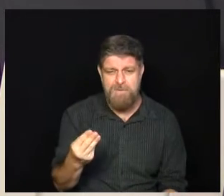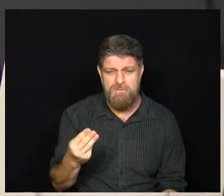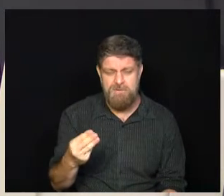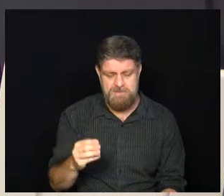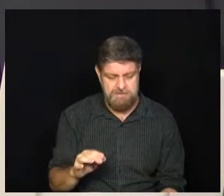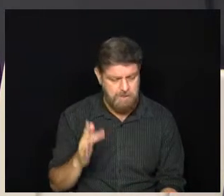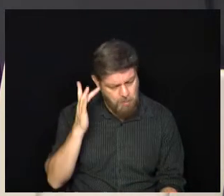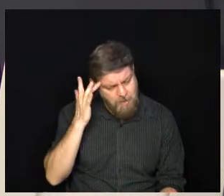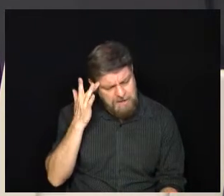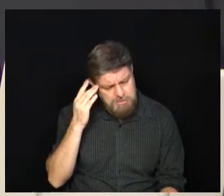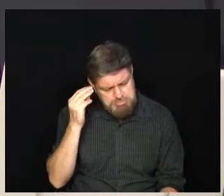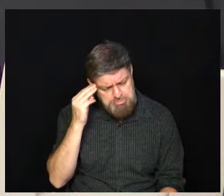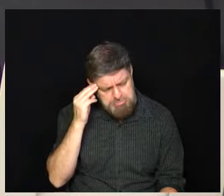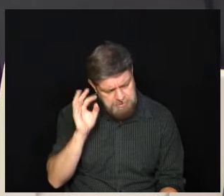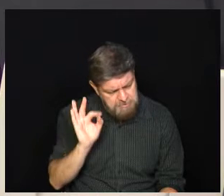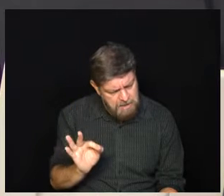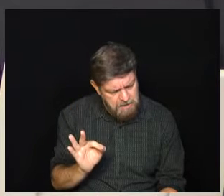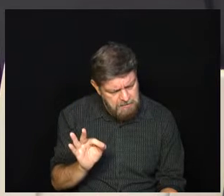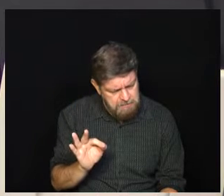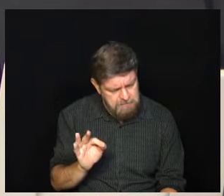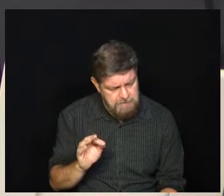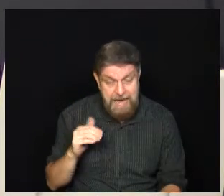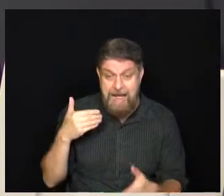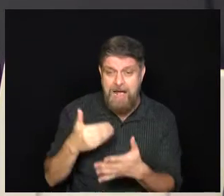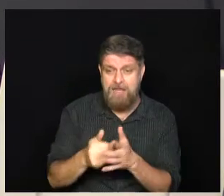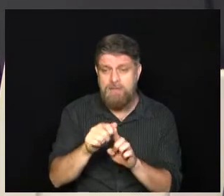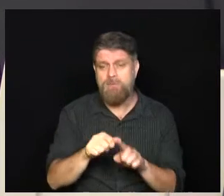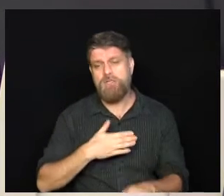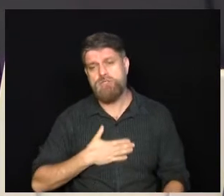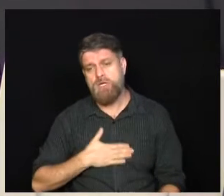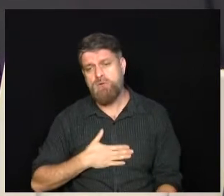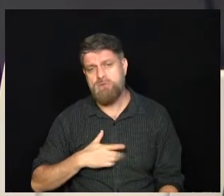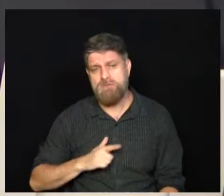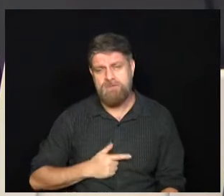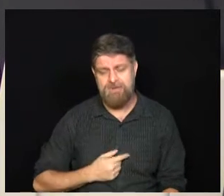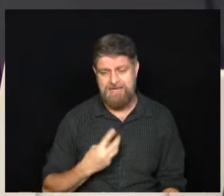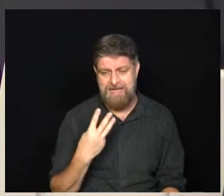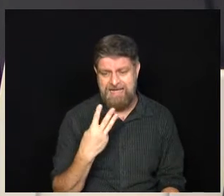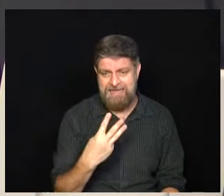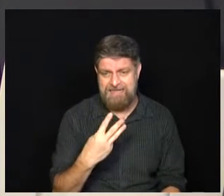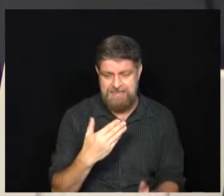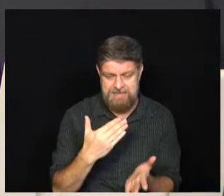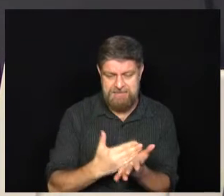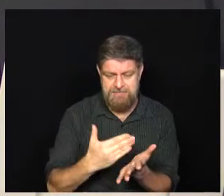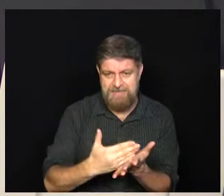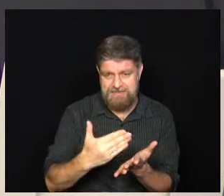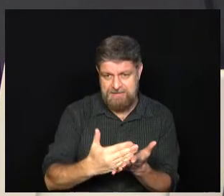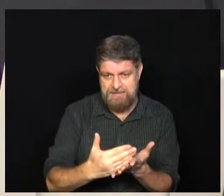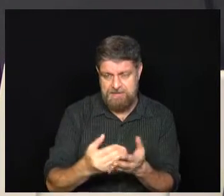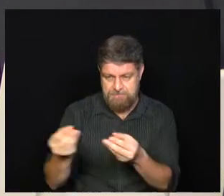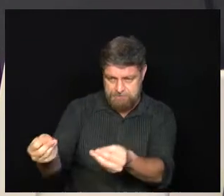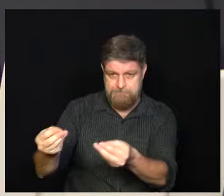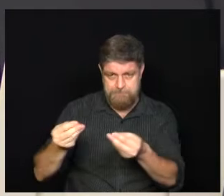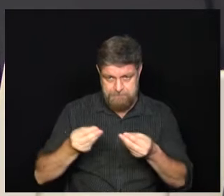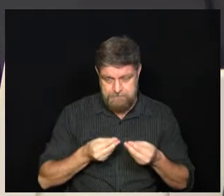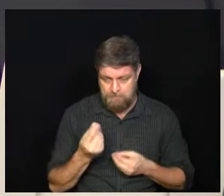memória, e até o mês de agosto foram recebidos 3 parcelas. Então,